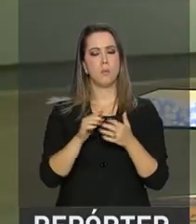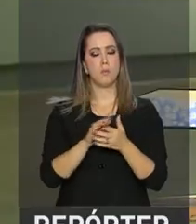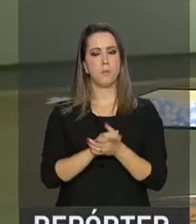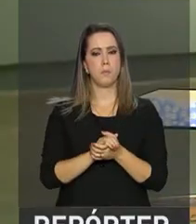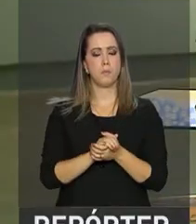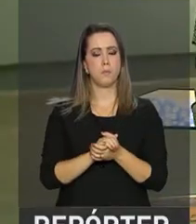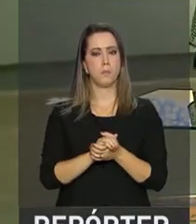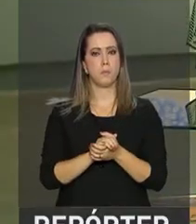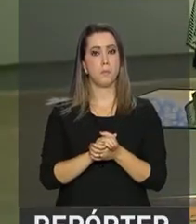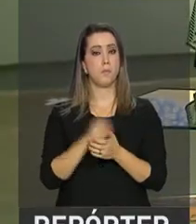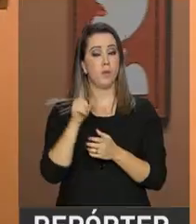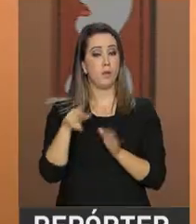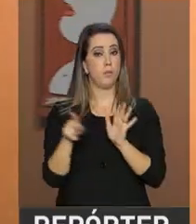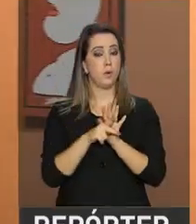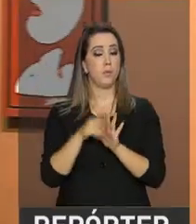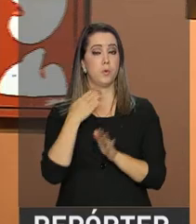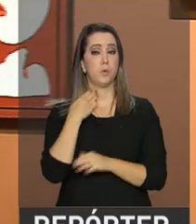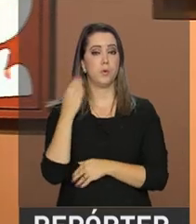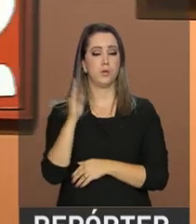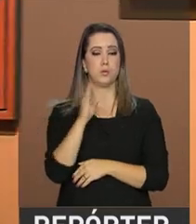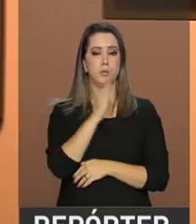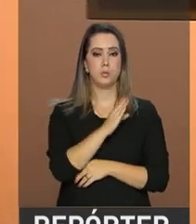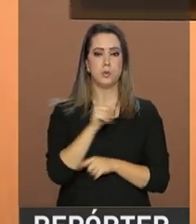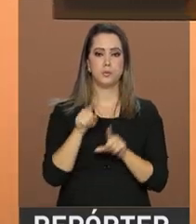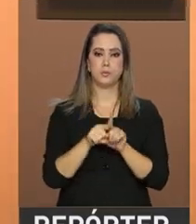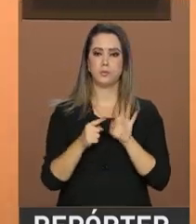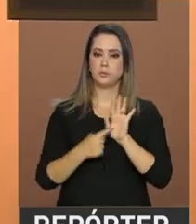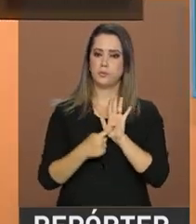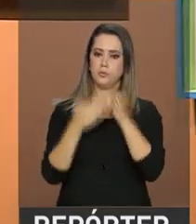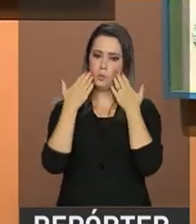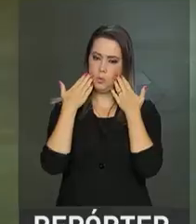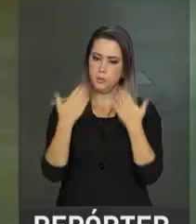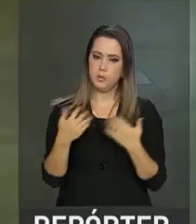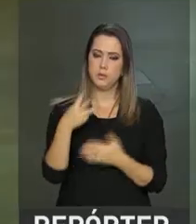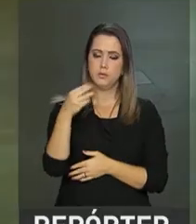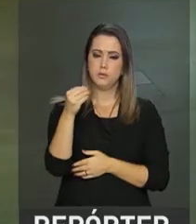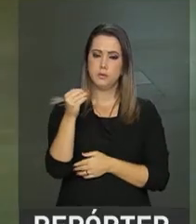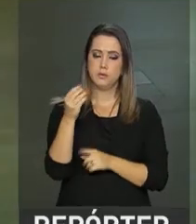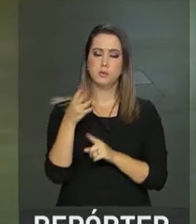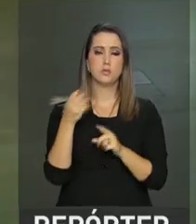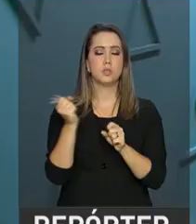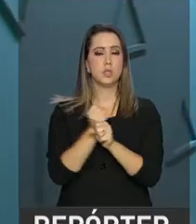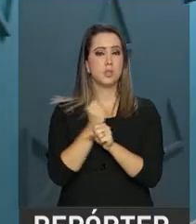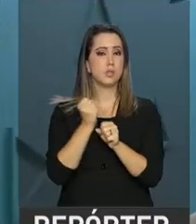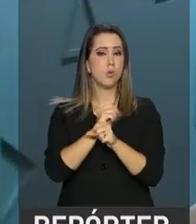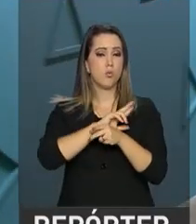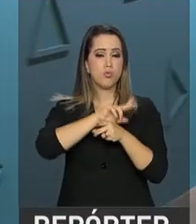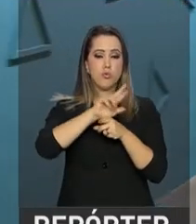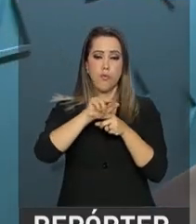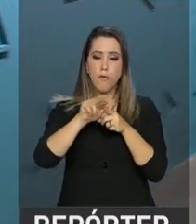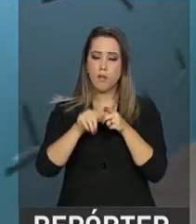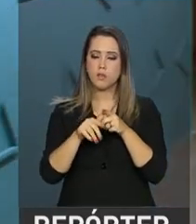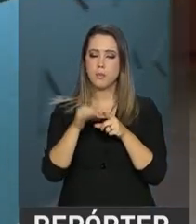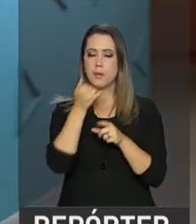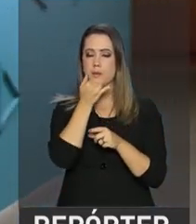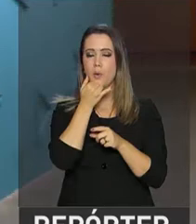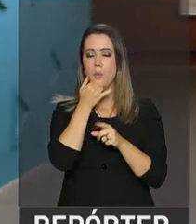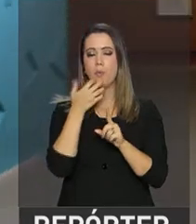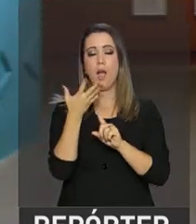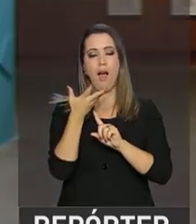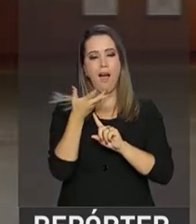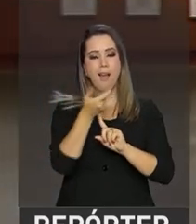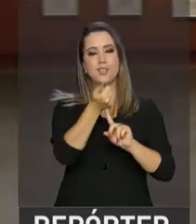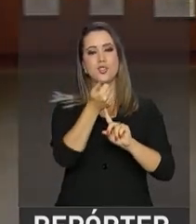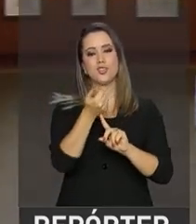patrocinada pelo banco do brasil a exposição apresenta 300 obras que fazem um apanhado das diferentes fases do